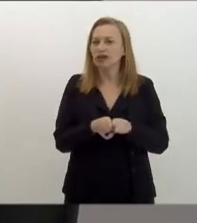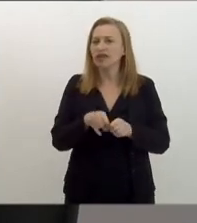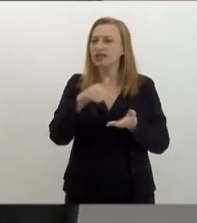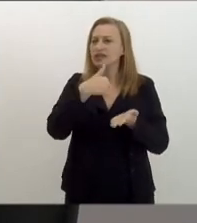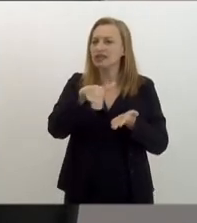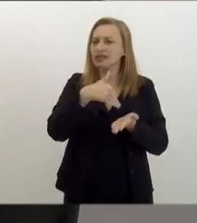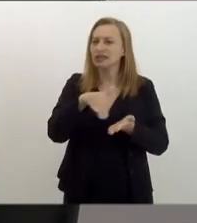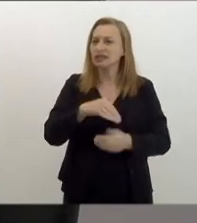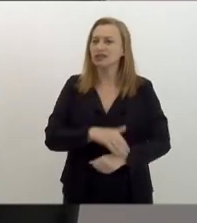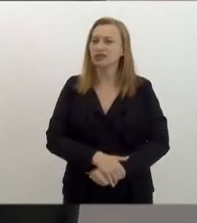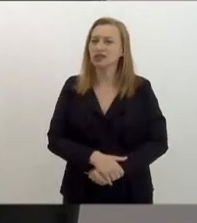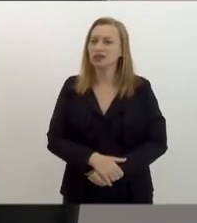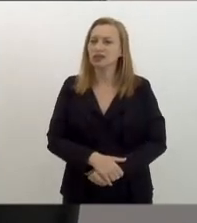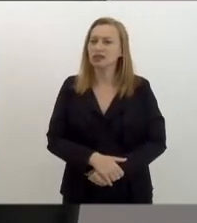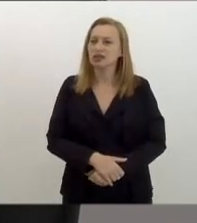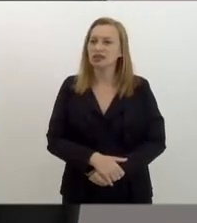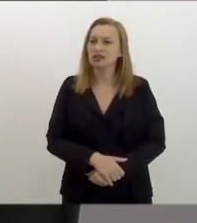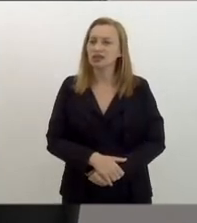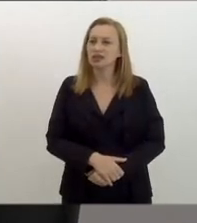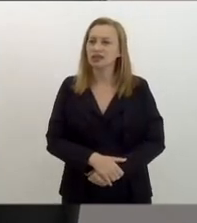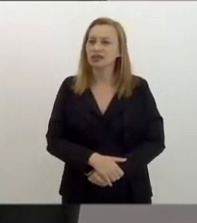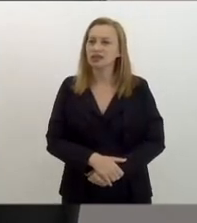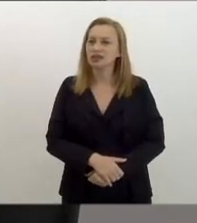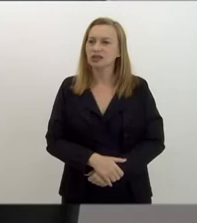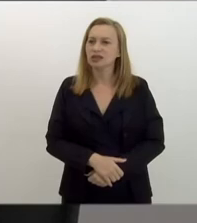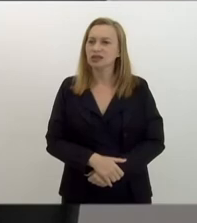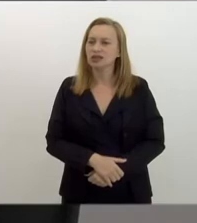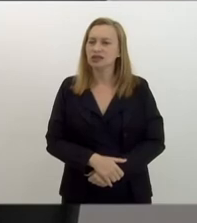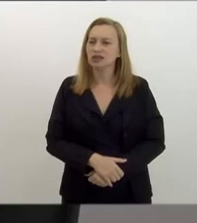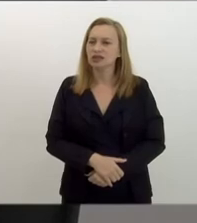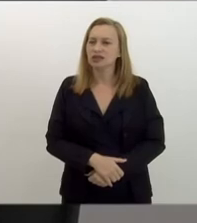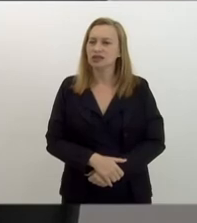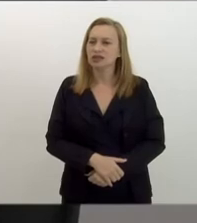secretário Essa é a